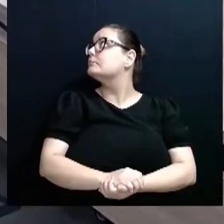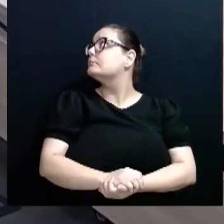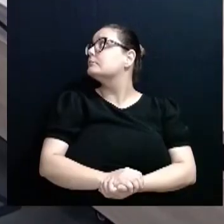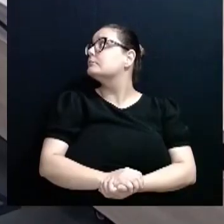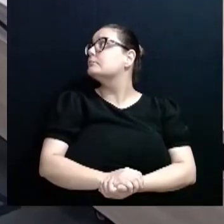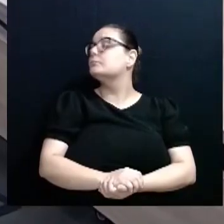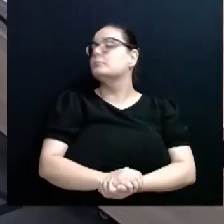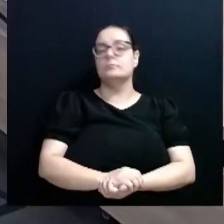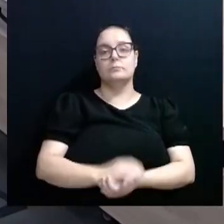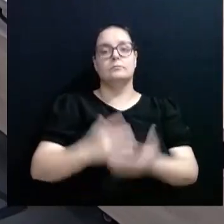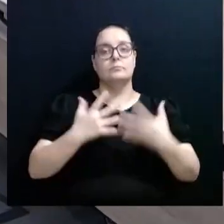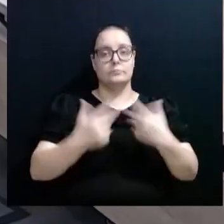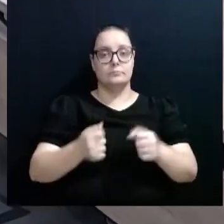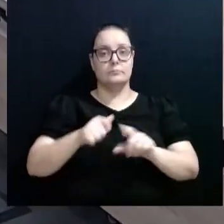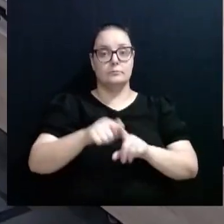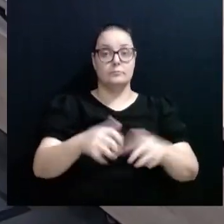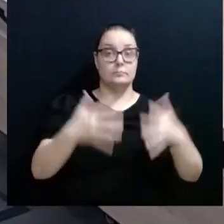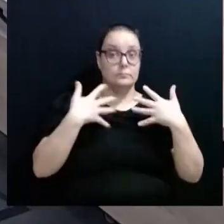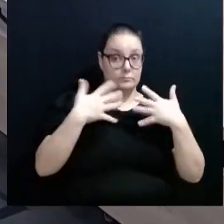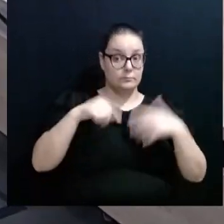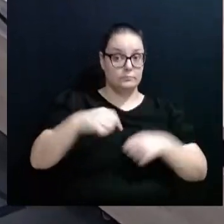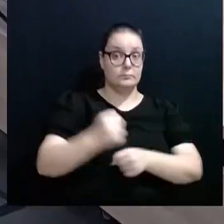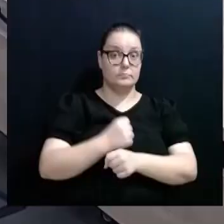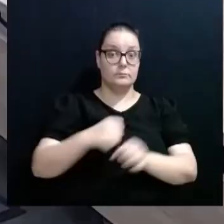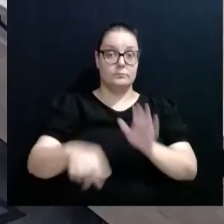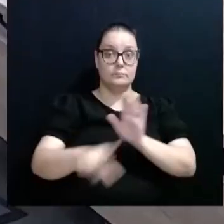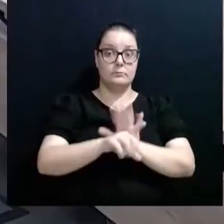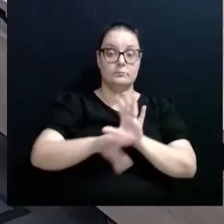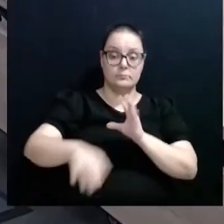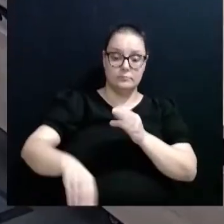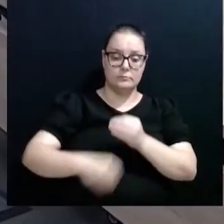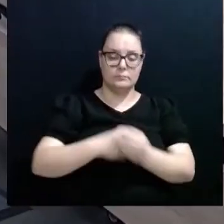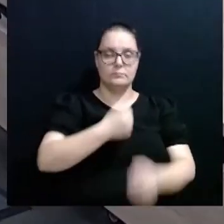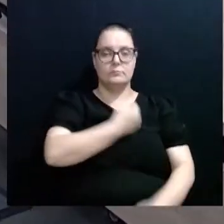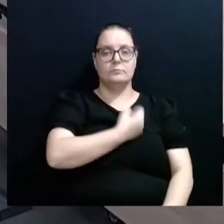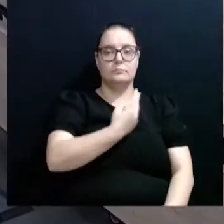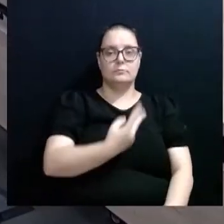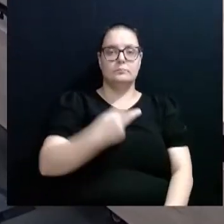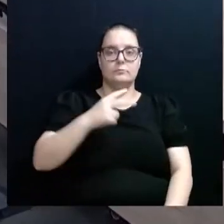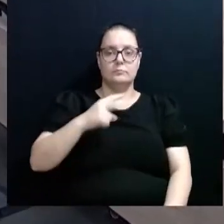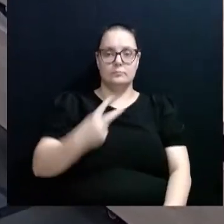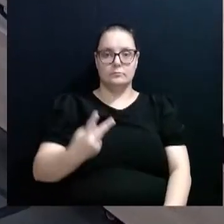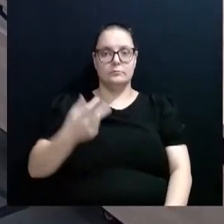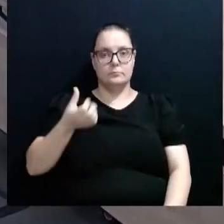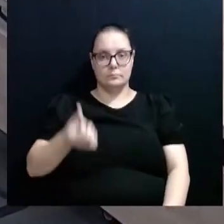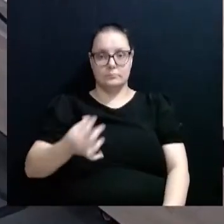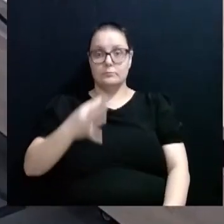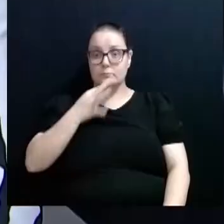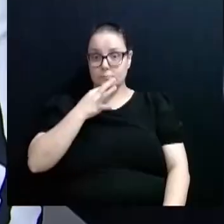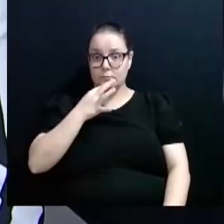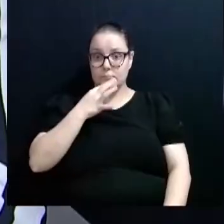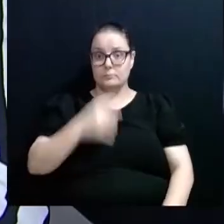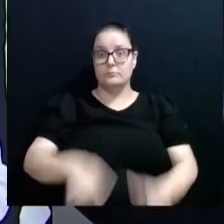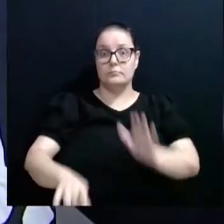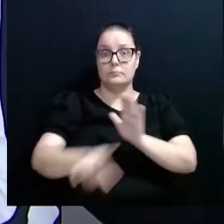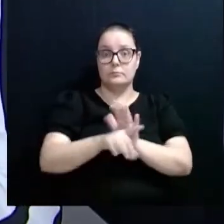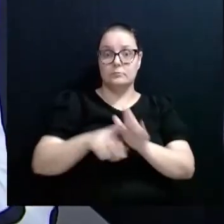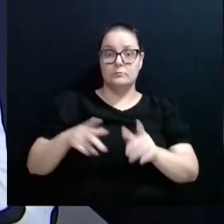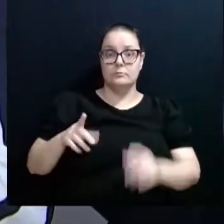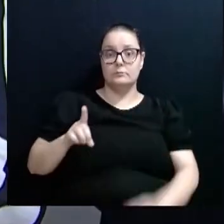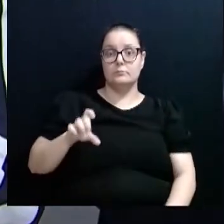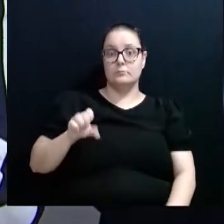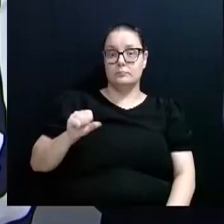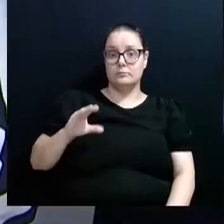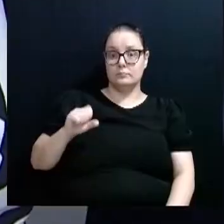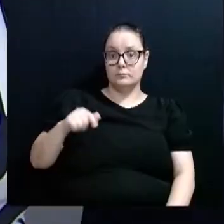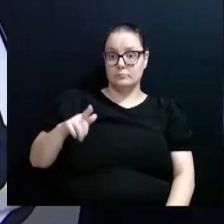Sancionada em janeiro deste ano, a Lei Complementar de número 226, conhecida como Lei Descongela, ganhou repercussão